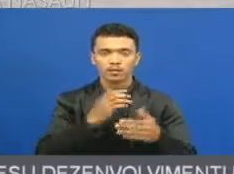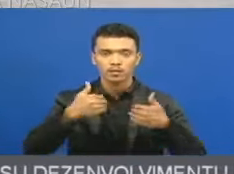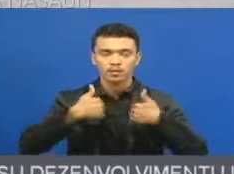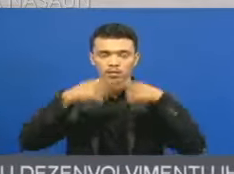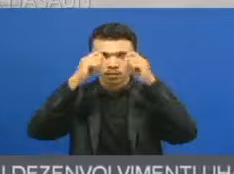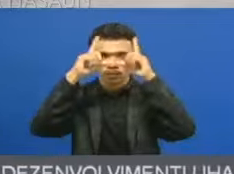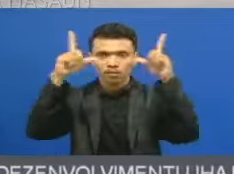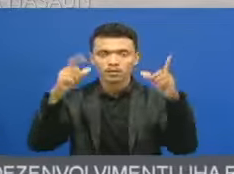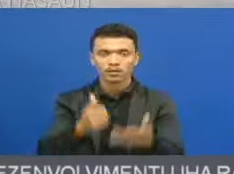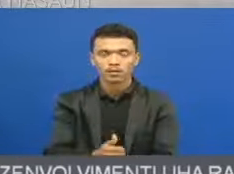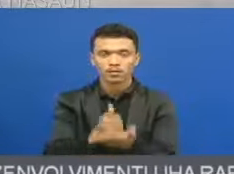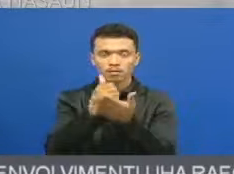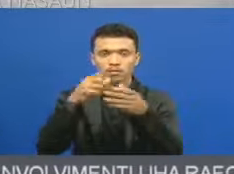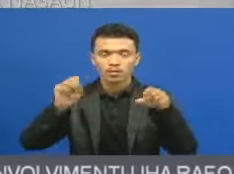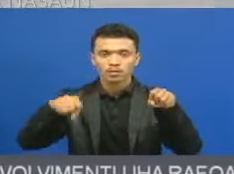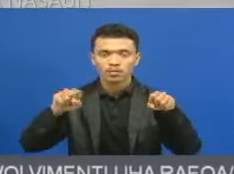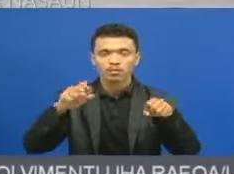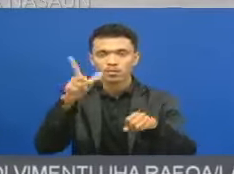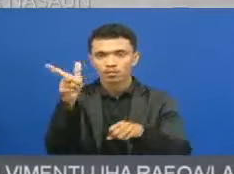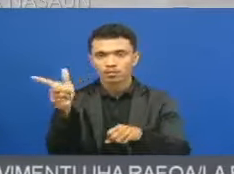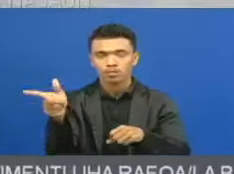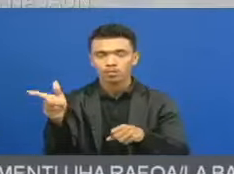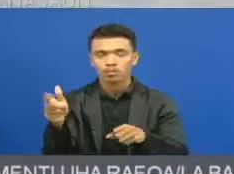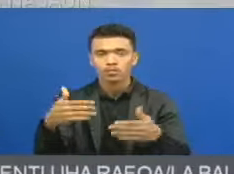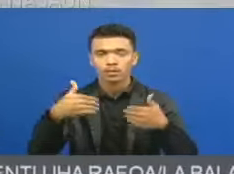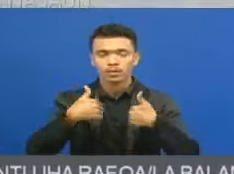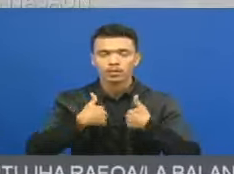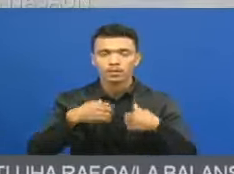ona motorizada batadores Ruanulu e a